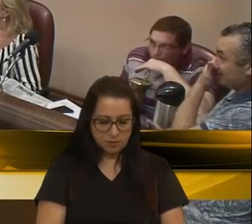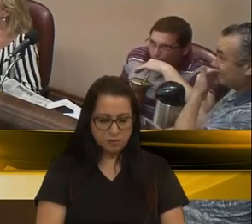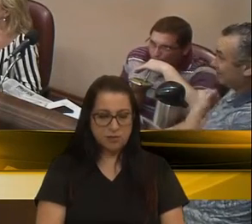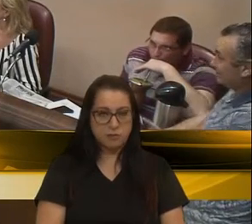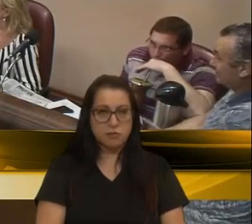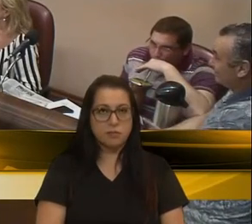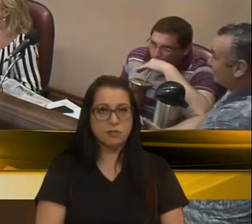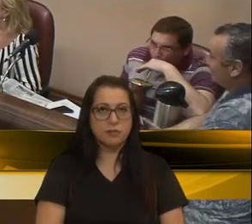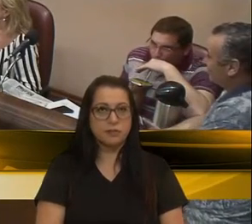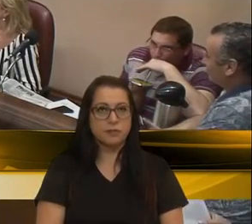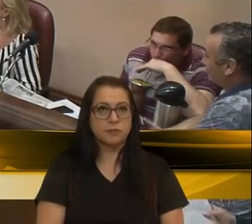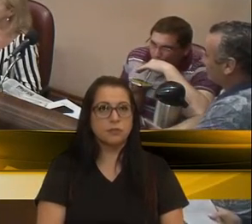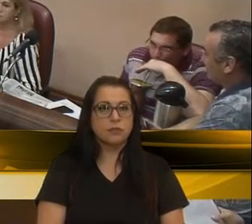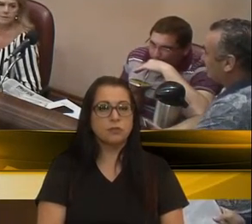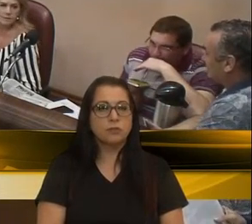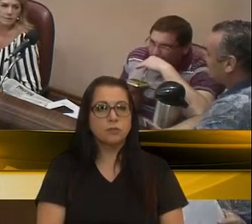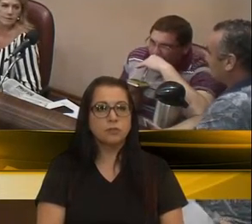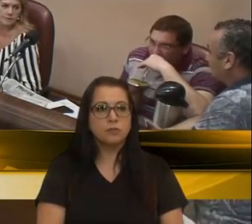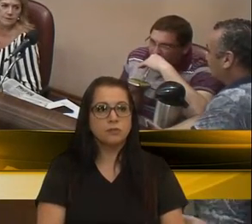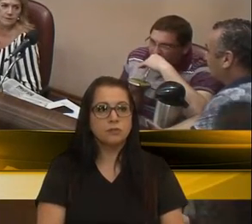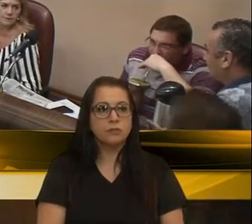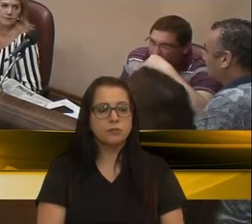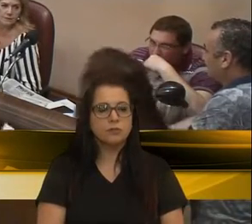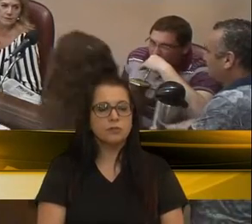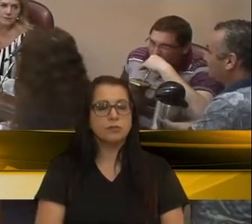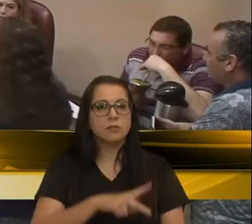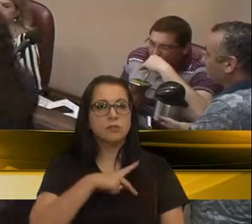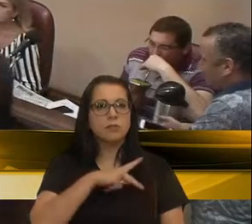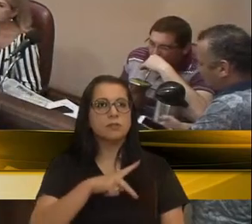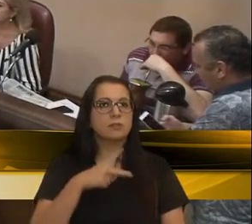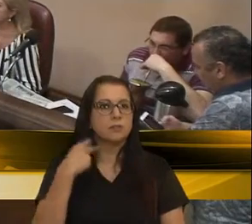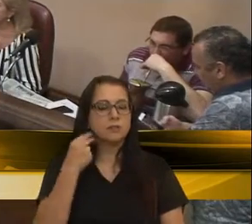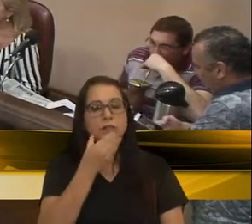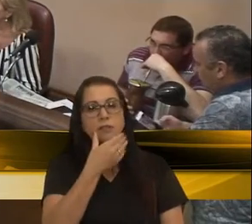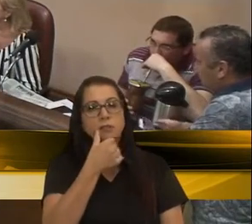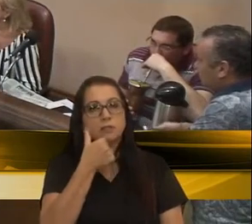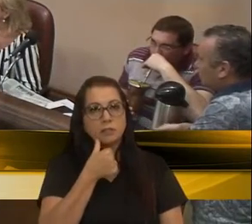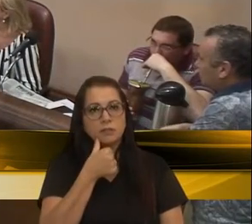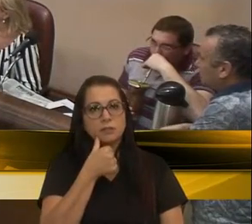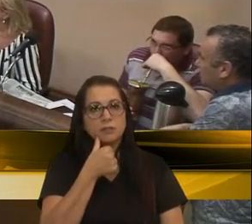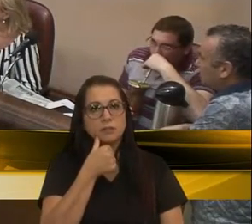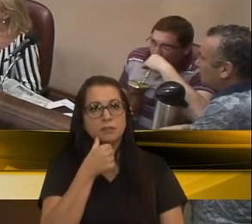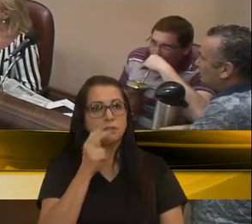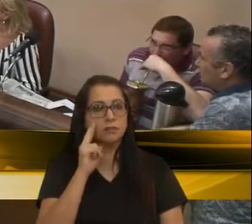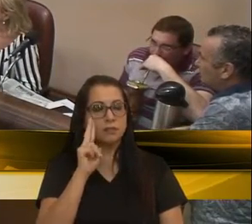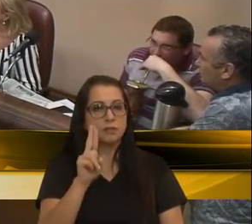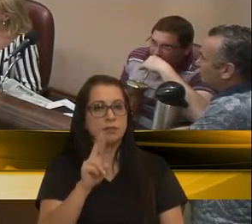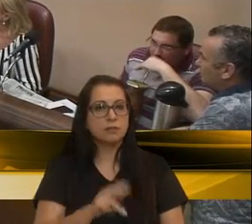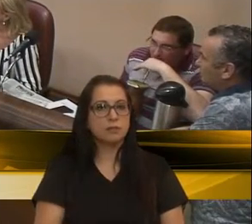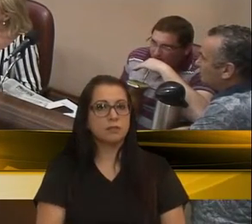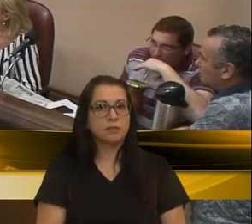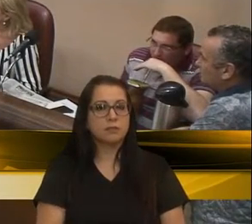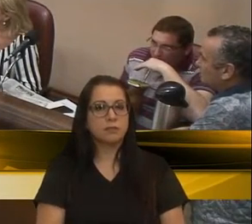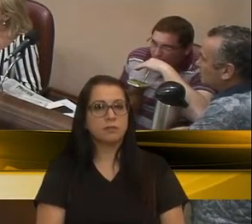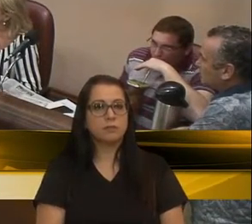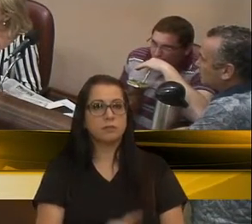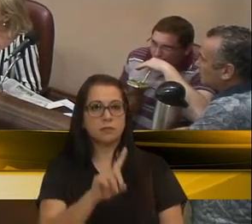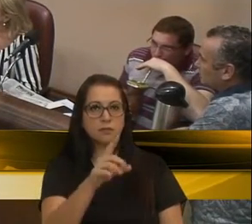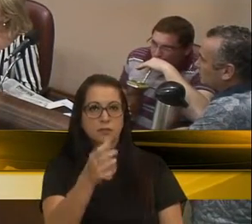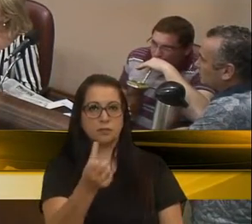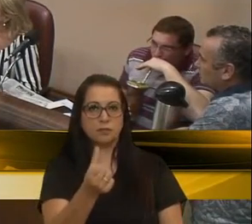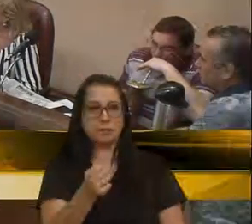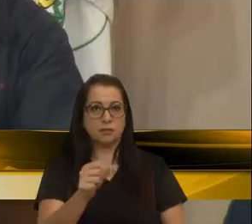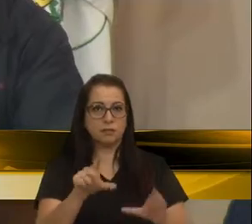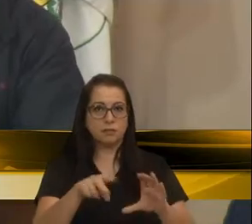Achei que era. Senhor presidente, senhoras e senhores vereadores, quem nos assiste no canal 16 TV